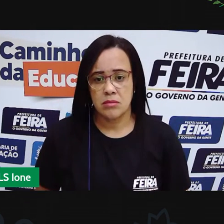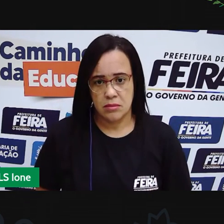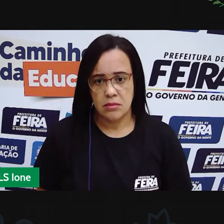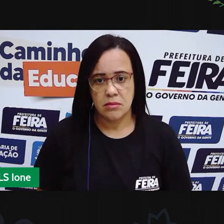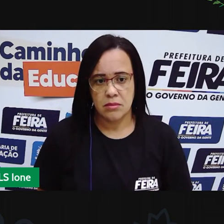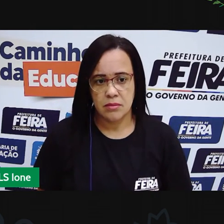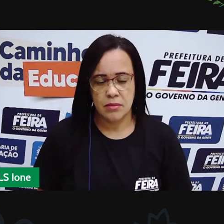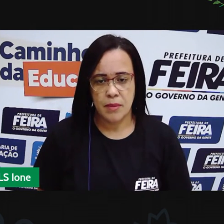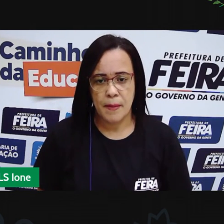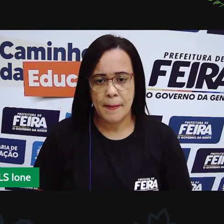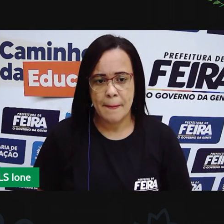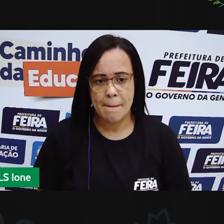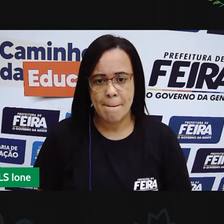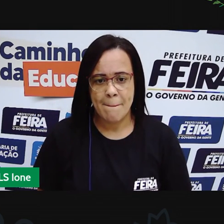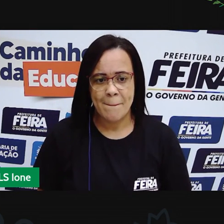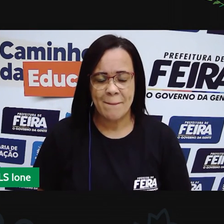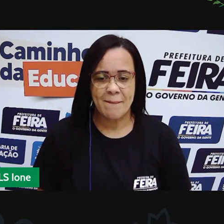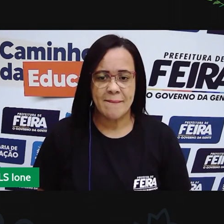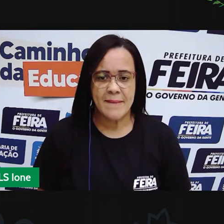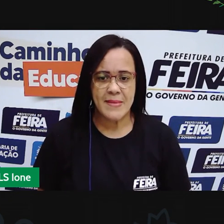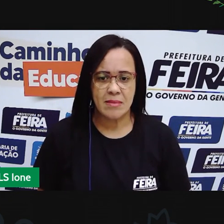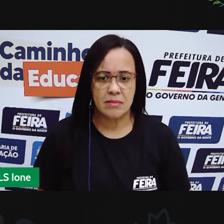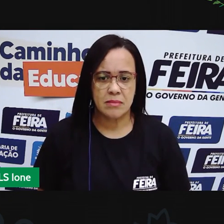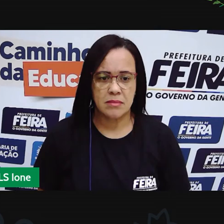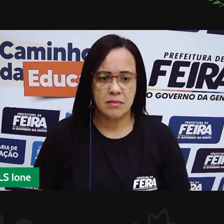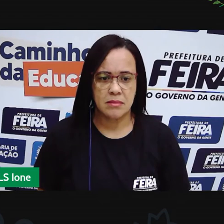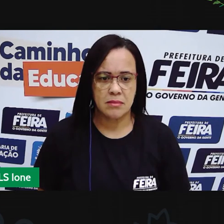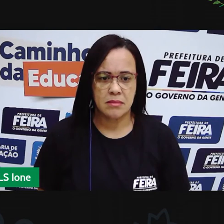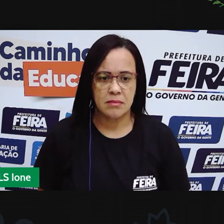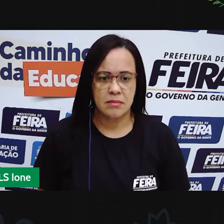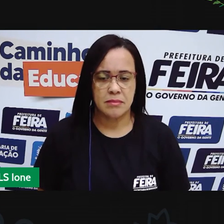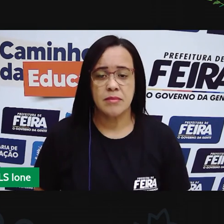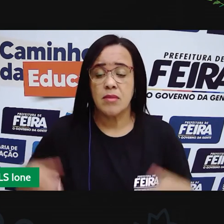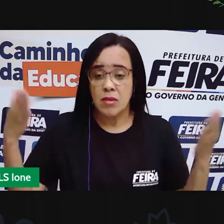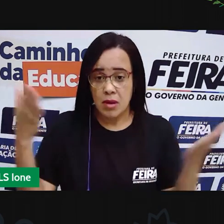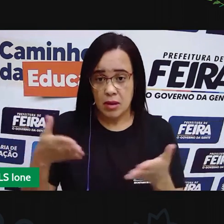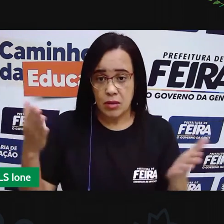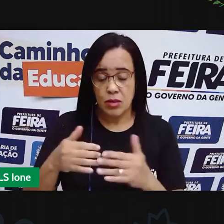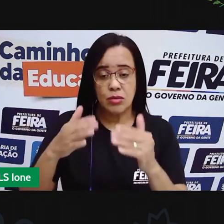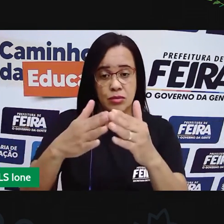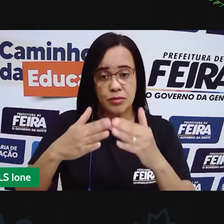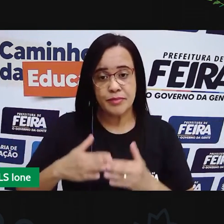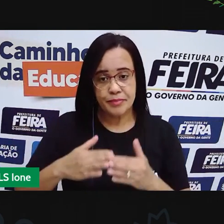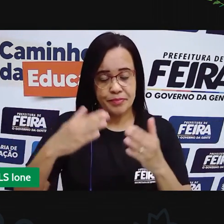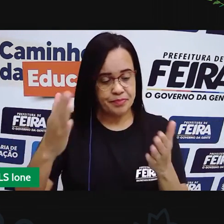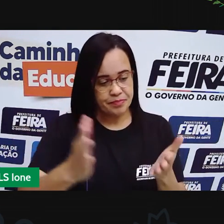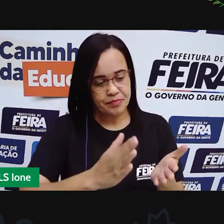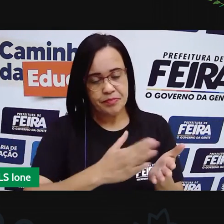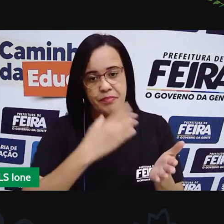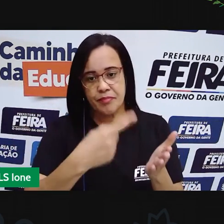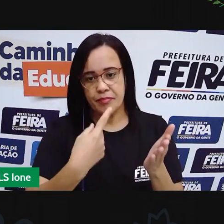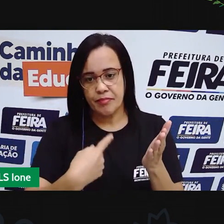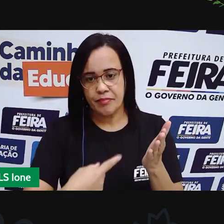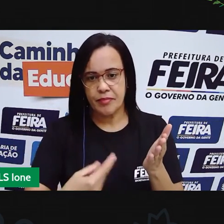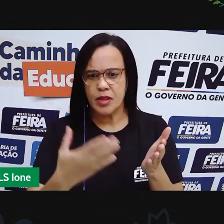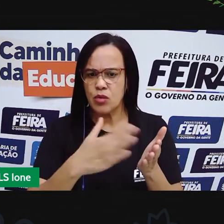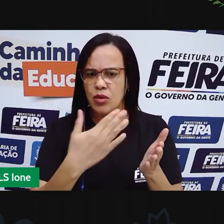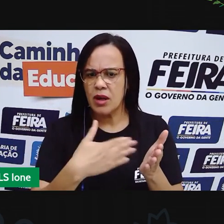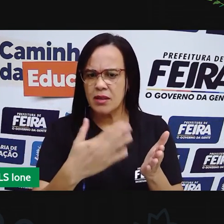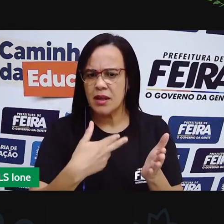E aí eu vou pedir para você preocupa dele mas algumas regras